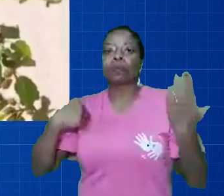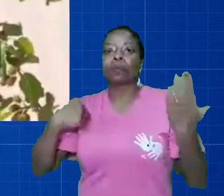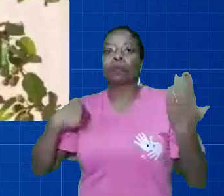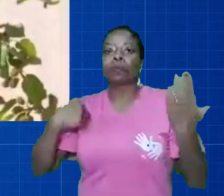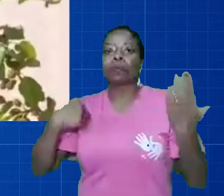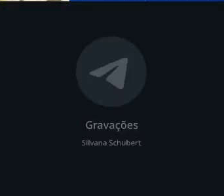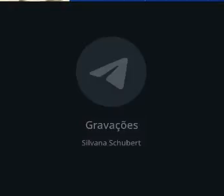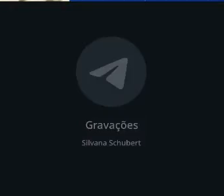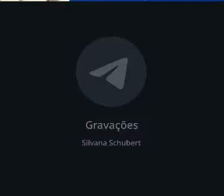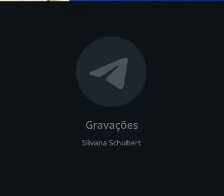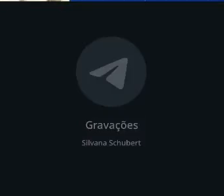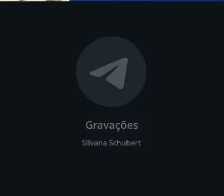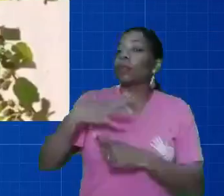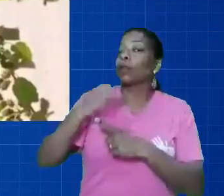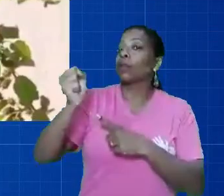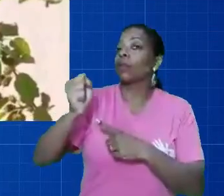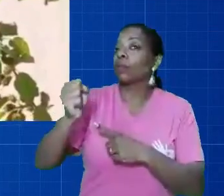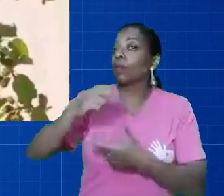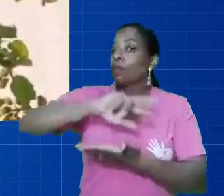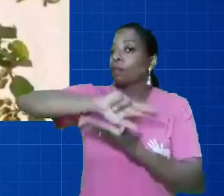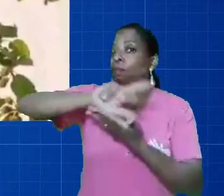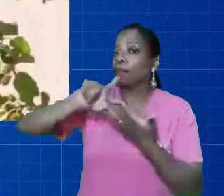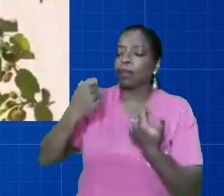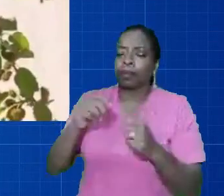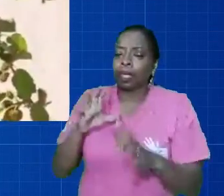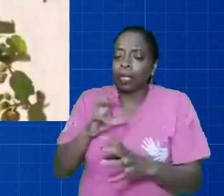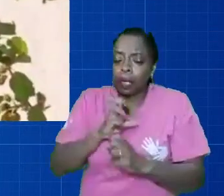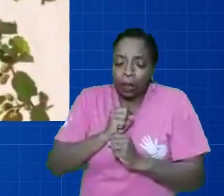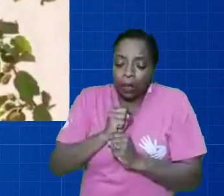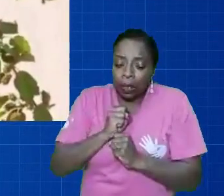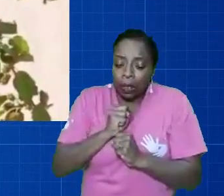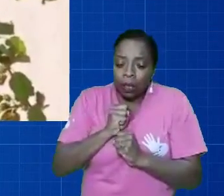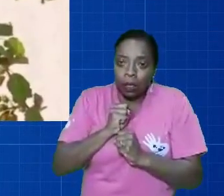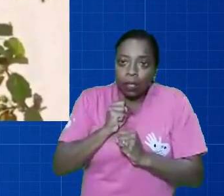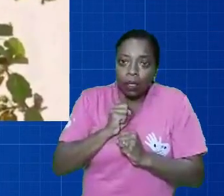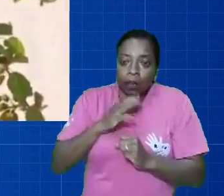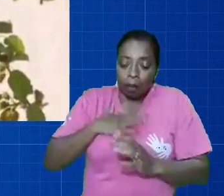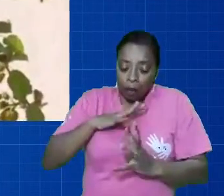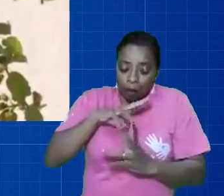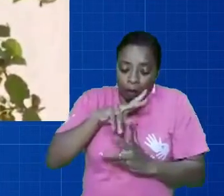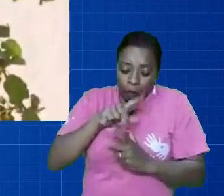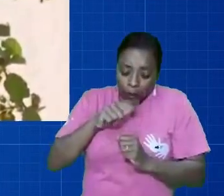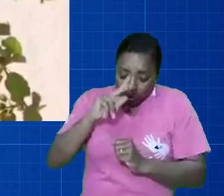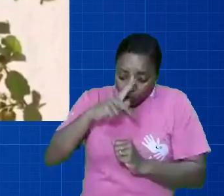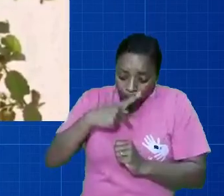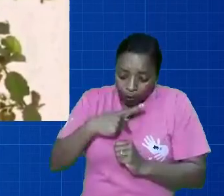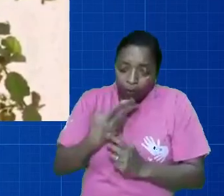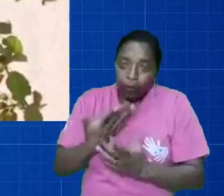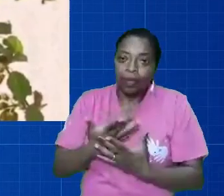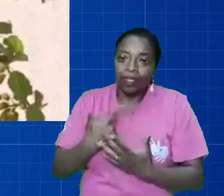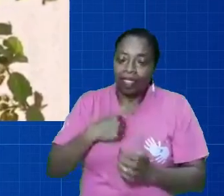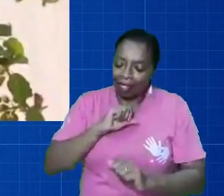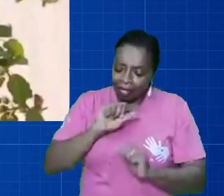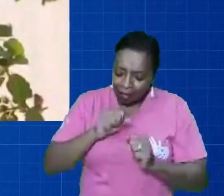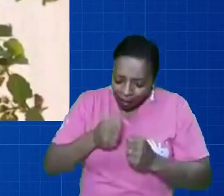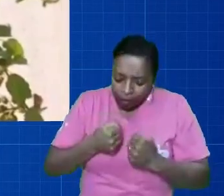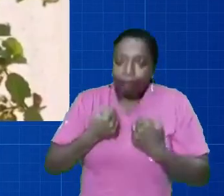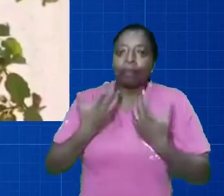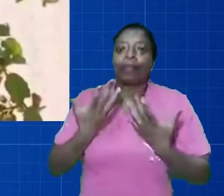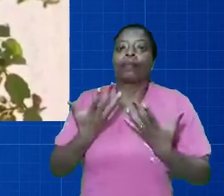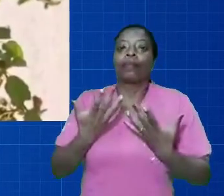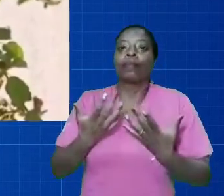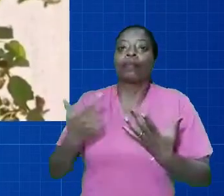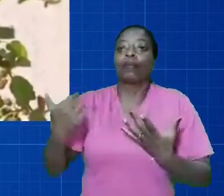né, no meu mundo. Então eu acredito que para mim, uma criança vinda do interior do Paraná, aquele momento ter a oportunidade de